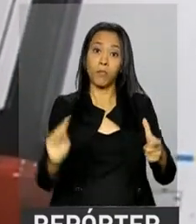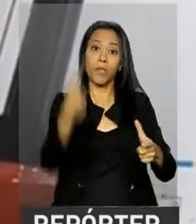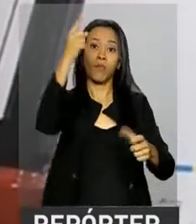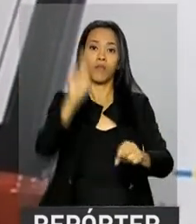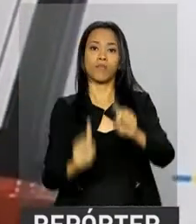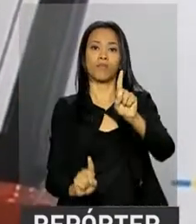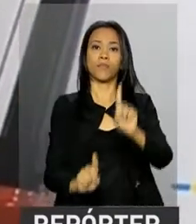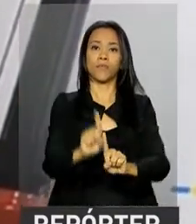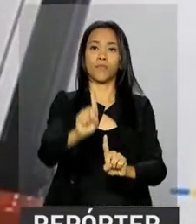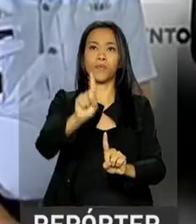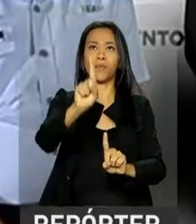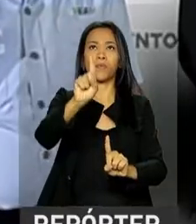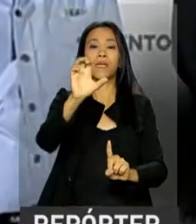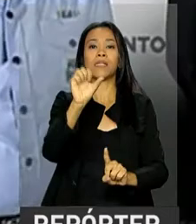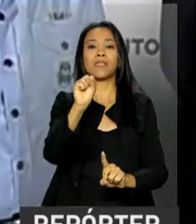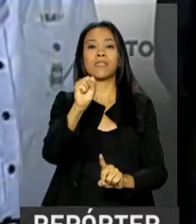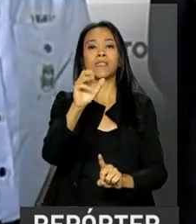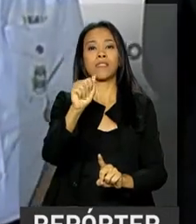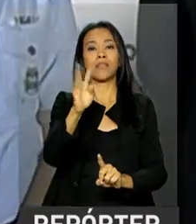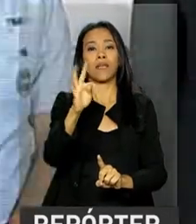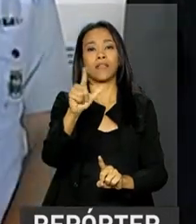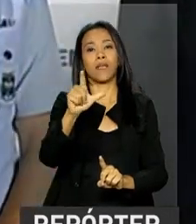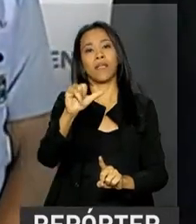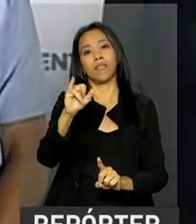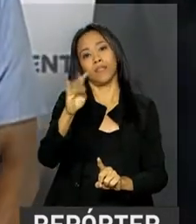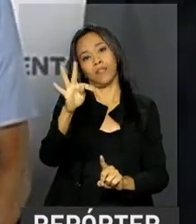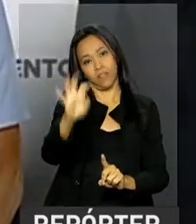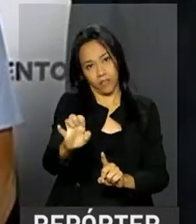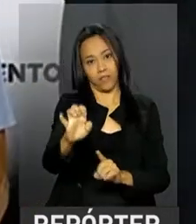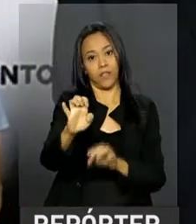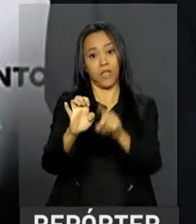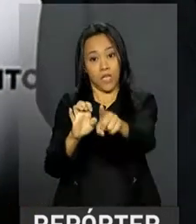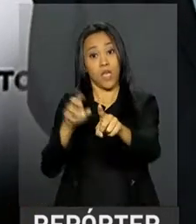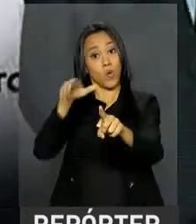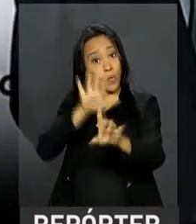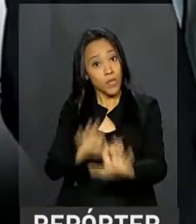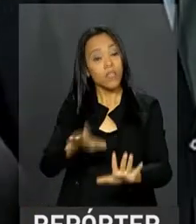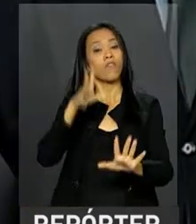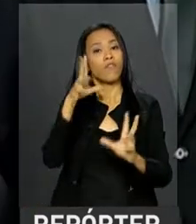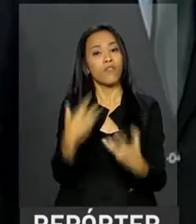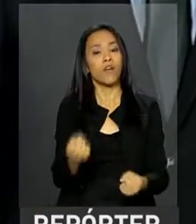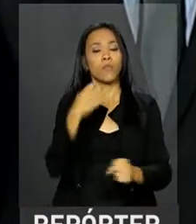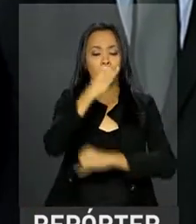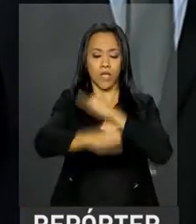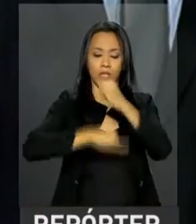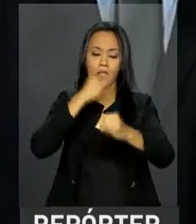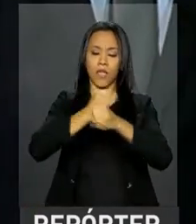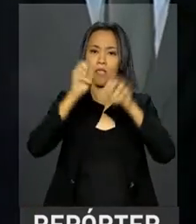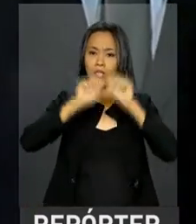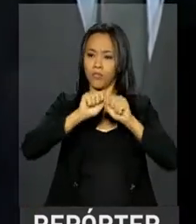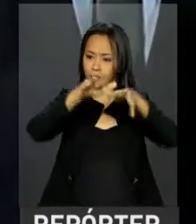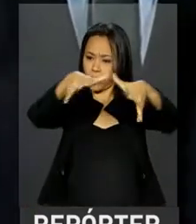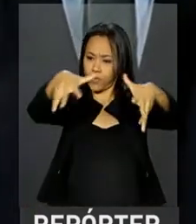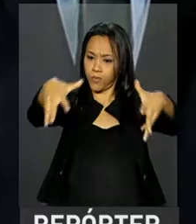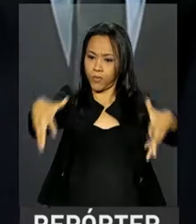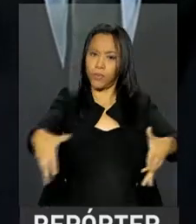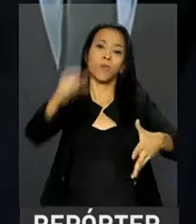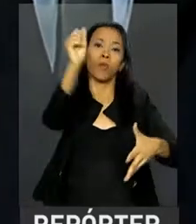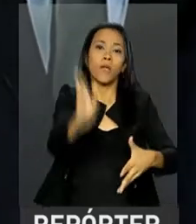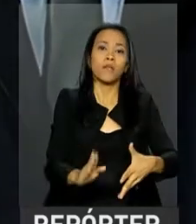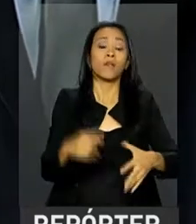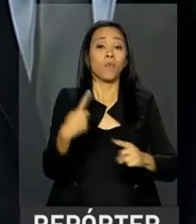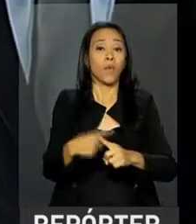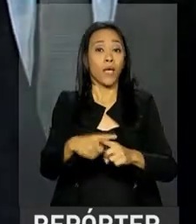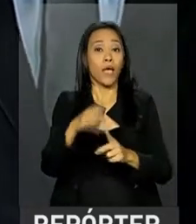satélite geoestacionário do país. Com isto, nós vamos democratizar o fenômeno digital no nosso país, já que a banda